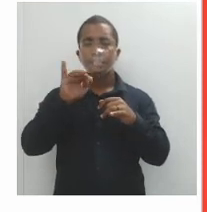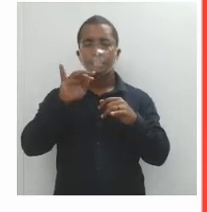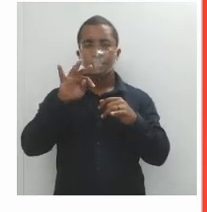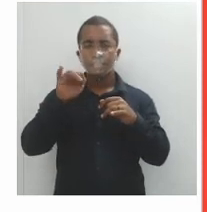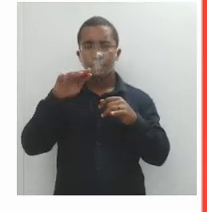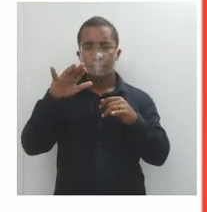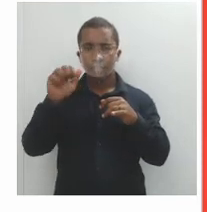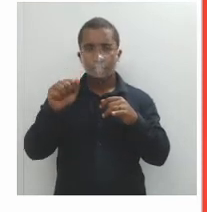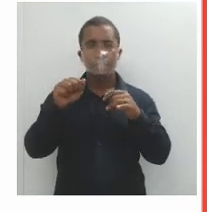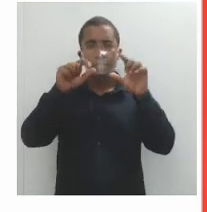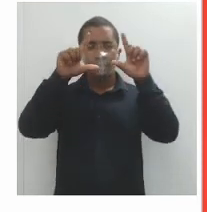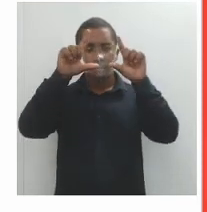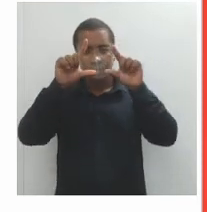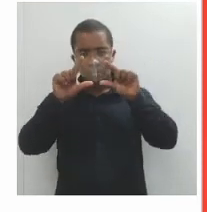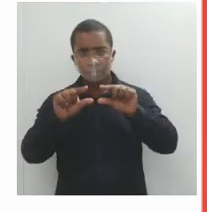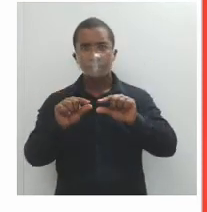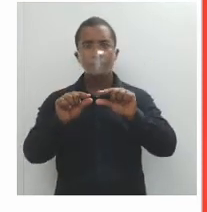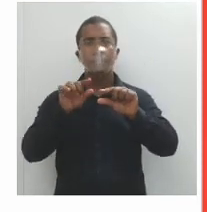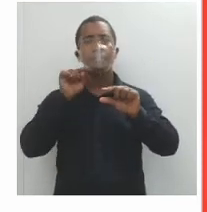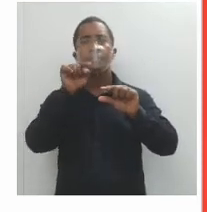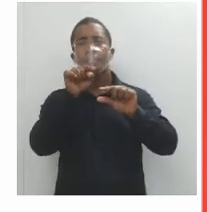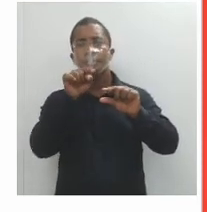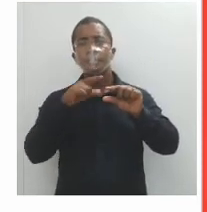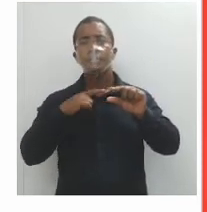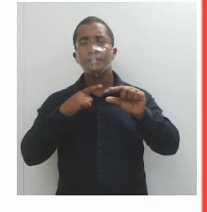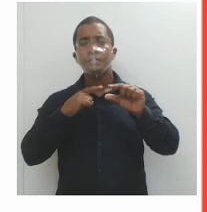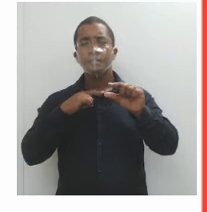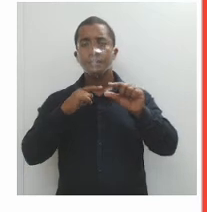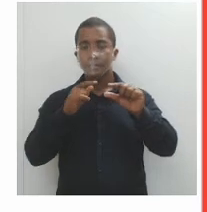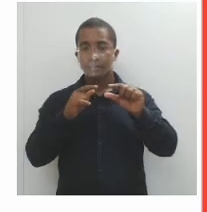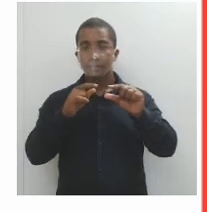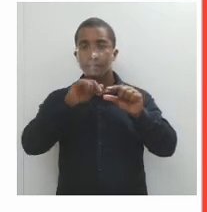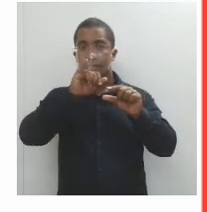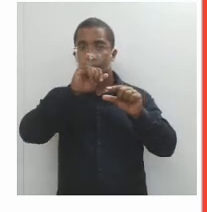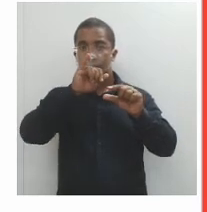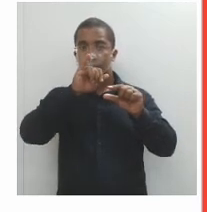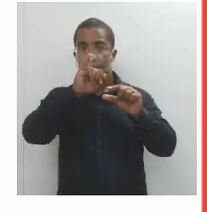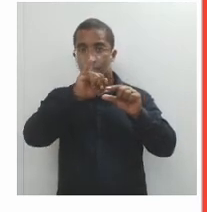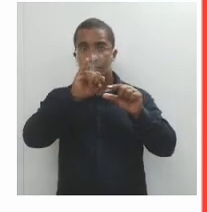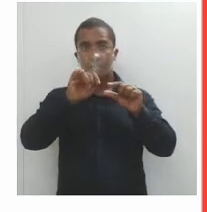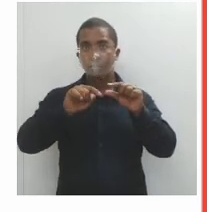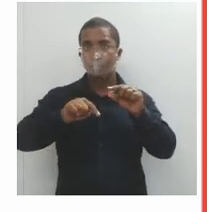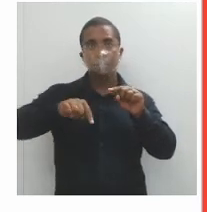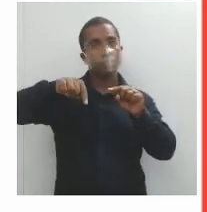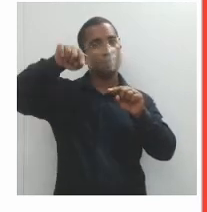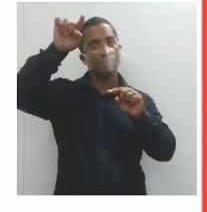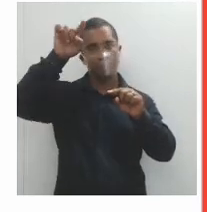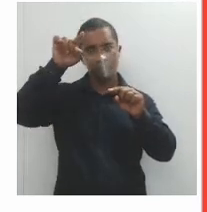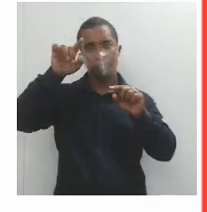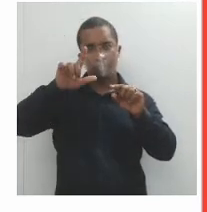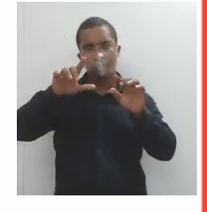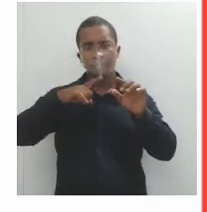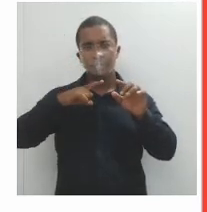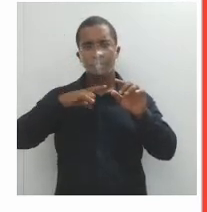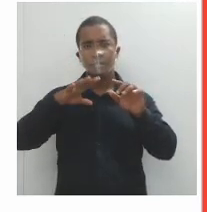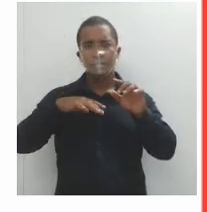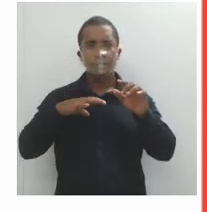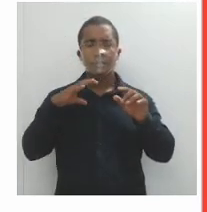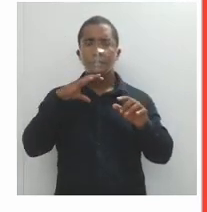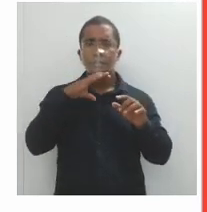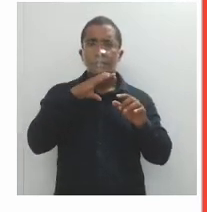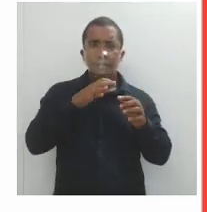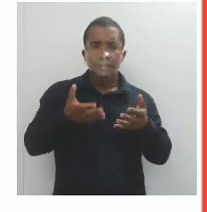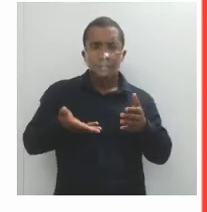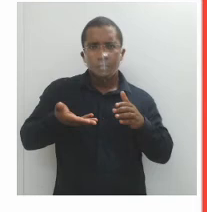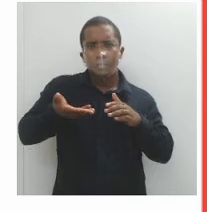muito, estabelecendo-se nele uma corrente muito elevada. O superaquecimento da fiação, devido a esse aumento da corrente